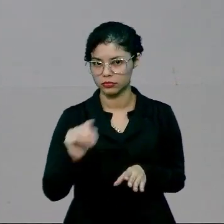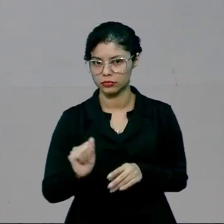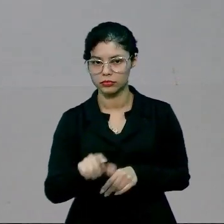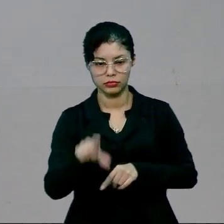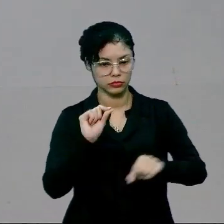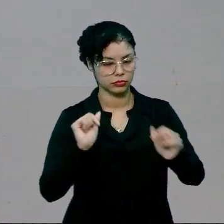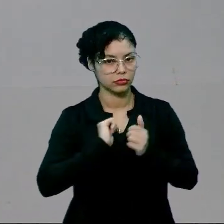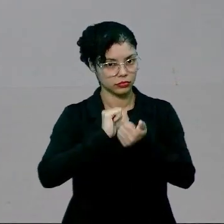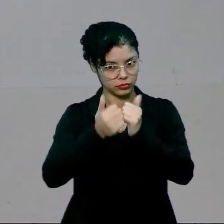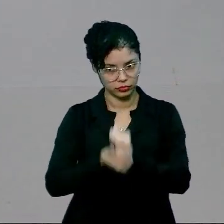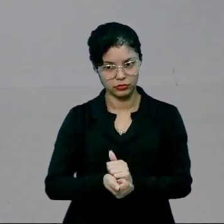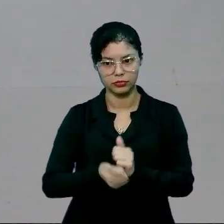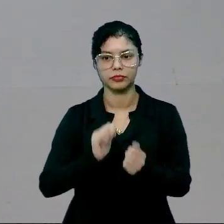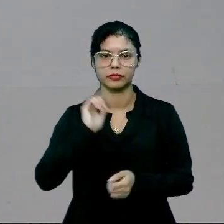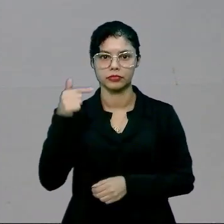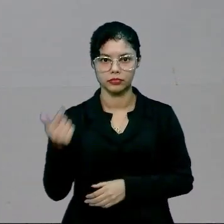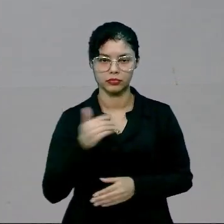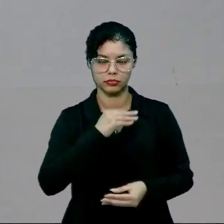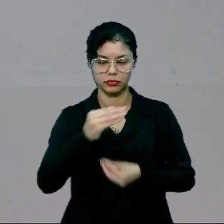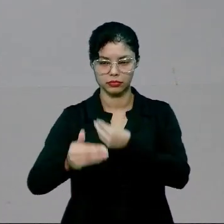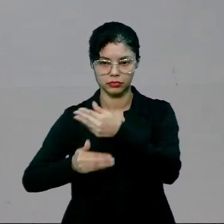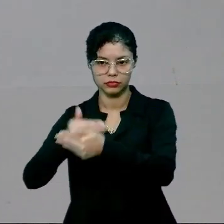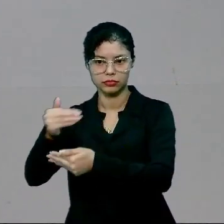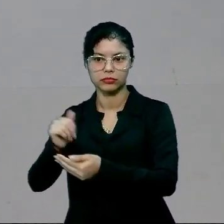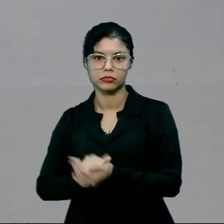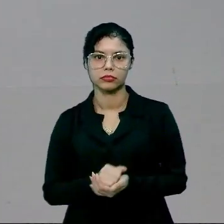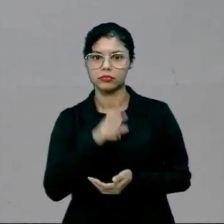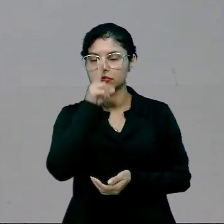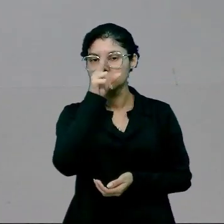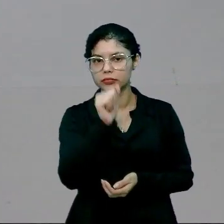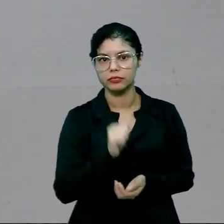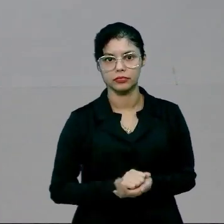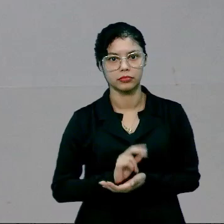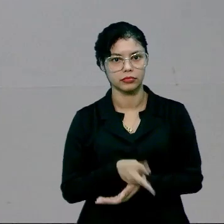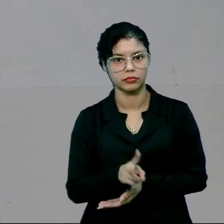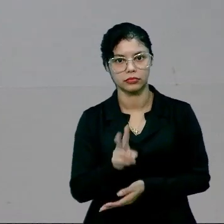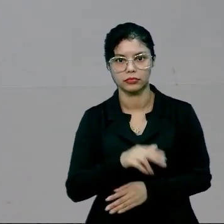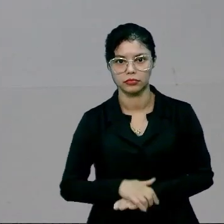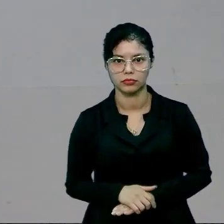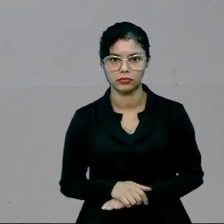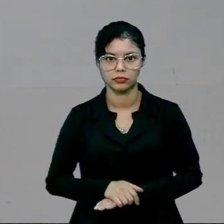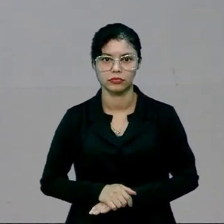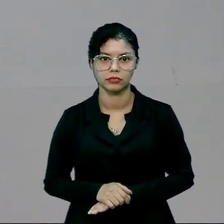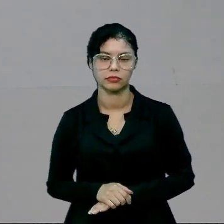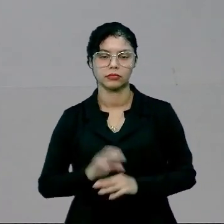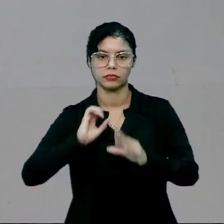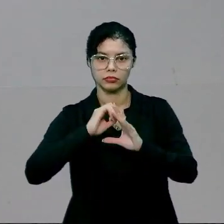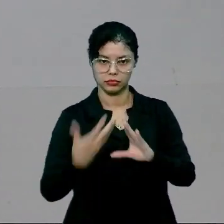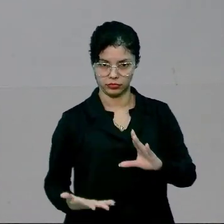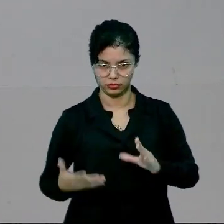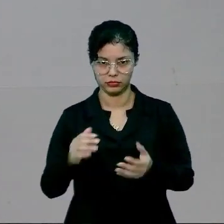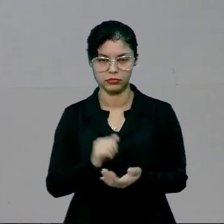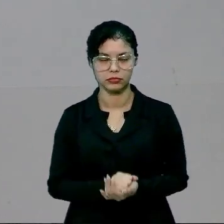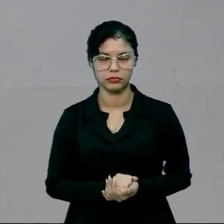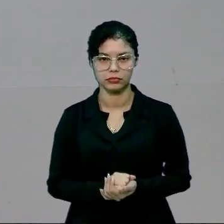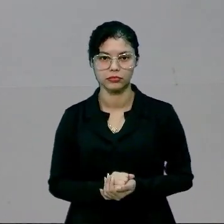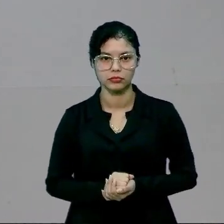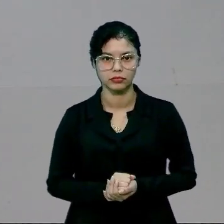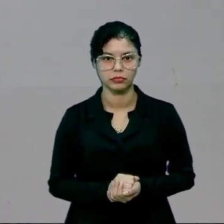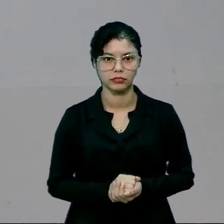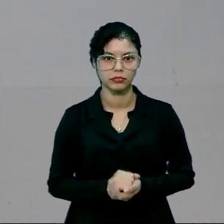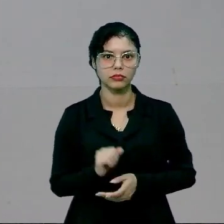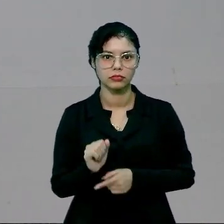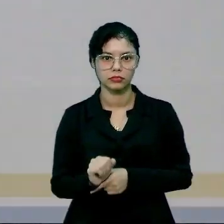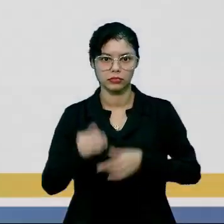que estão aptos, quer dizer, aqueles que evoluem, são mais fortes, eles permanecem. Então, isso é bastante característico, tá, na